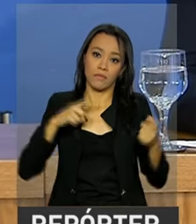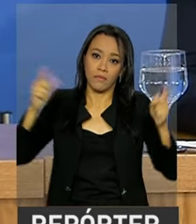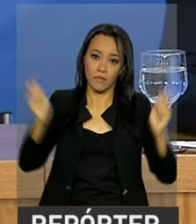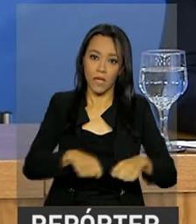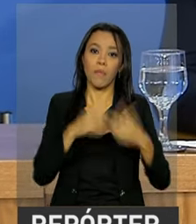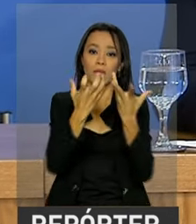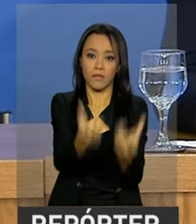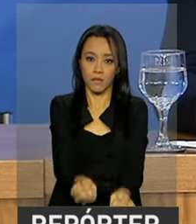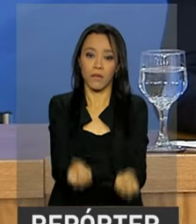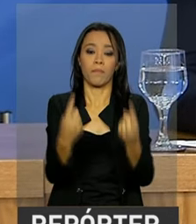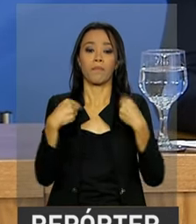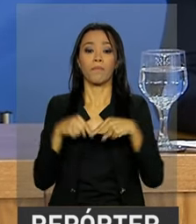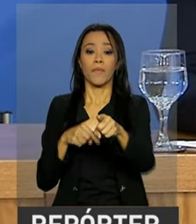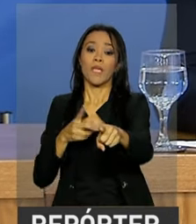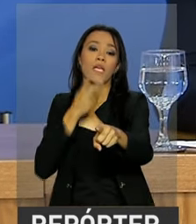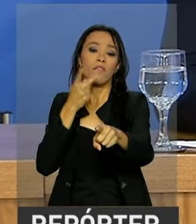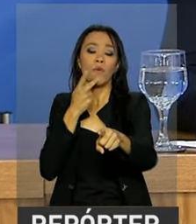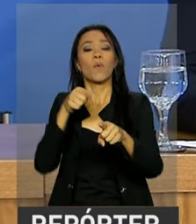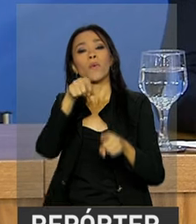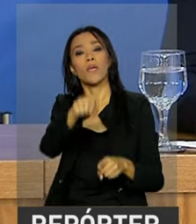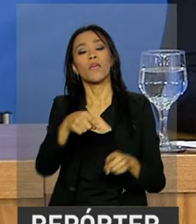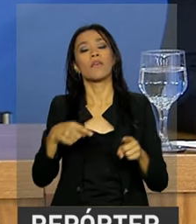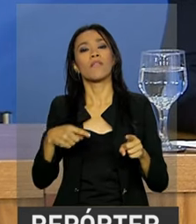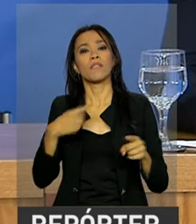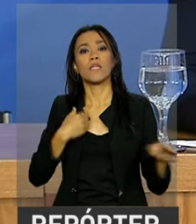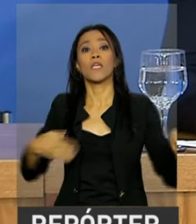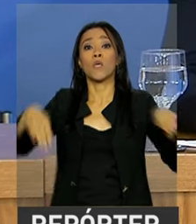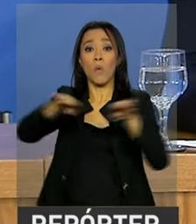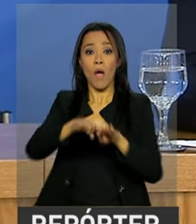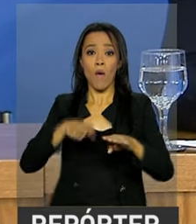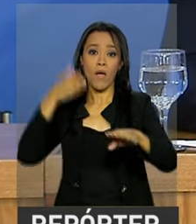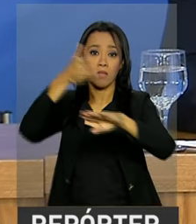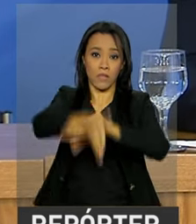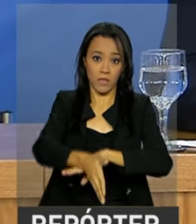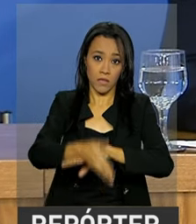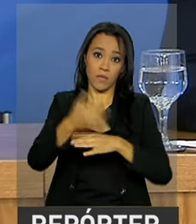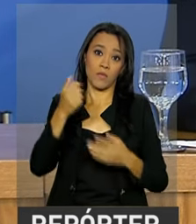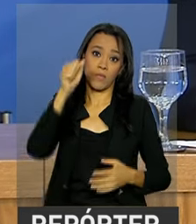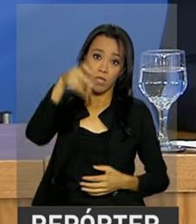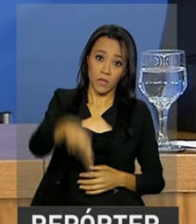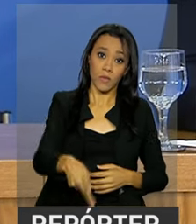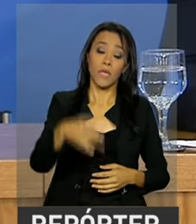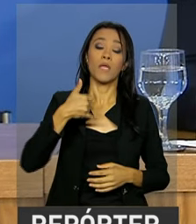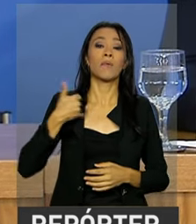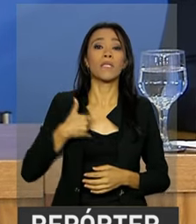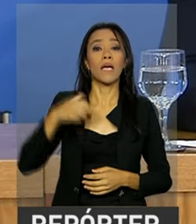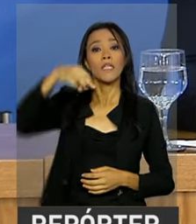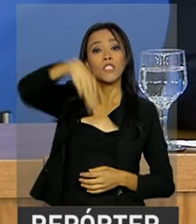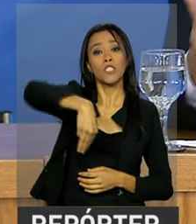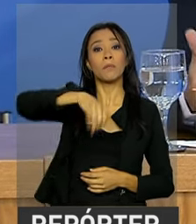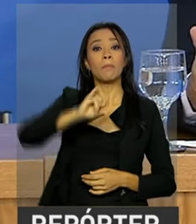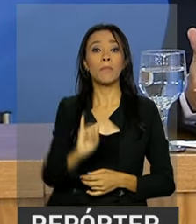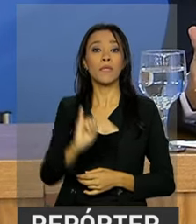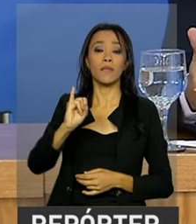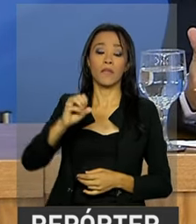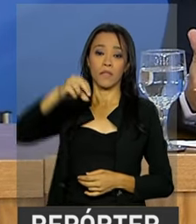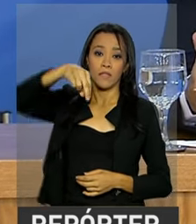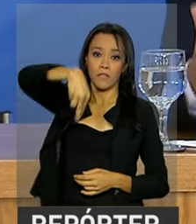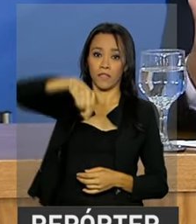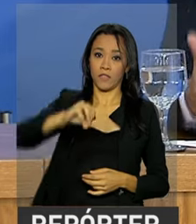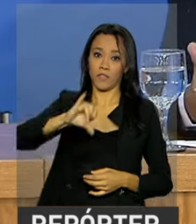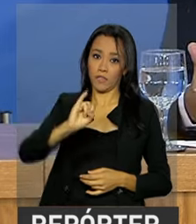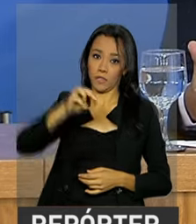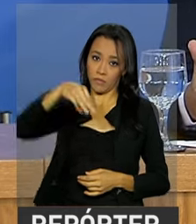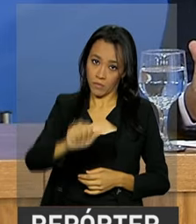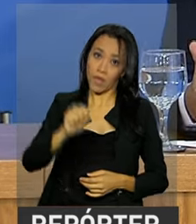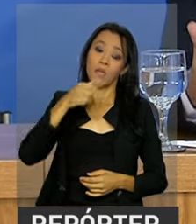reforma vai garantir mais igualdade no acesso à previdência e assegurar uma idade de mínima para aposentadoria Artur Maia também